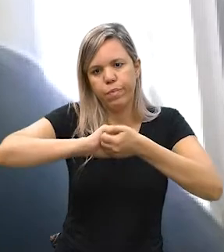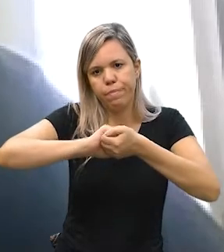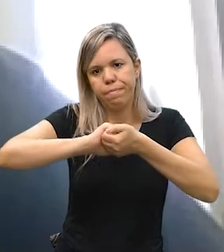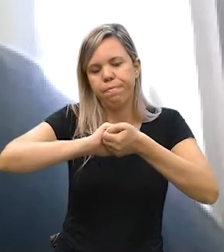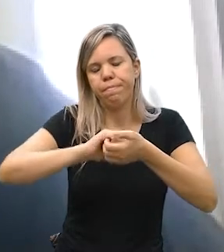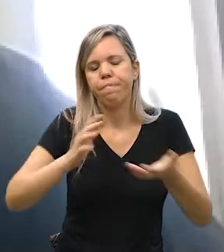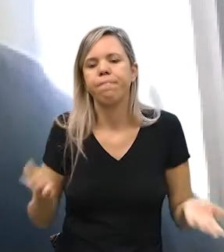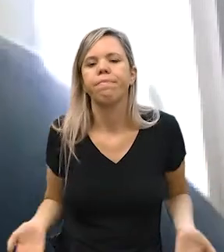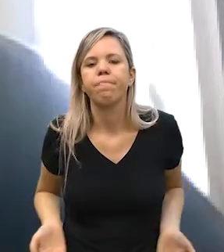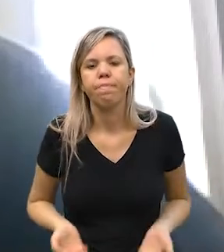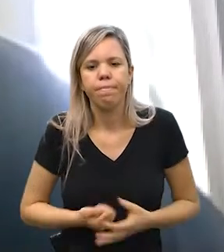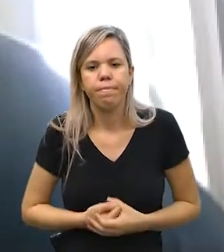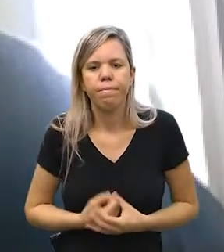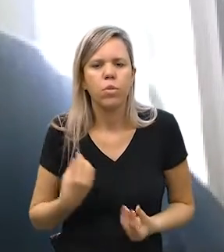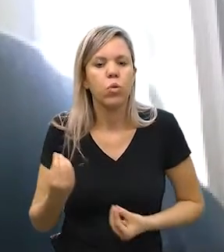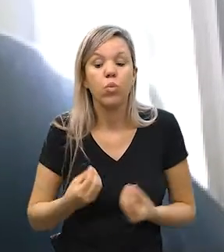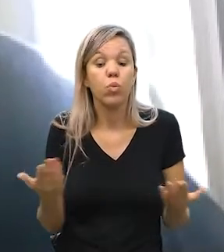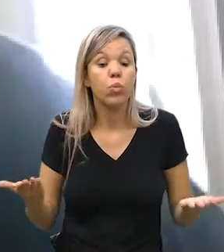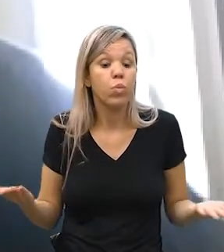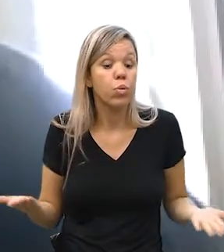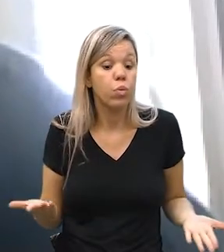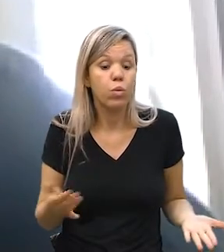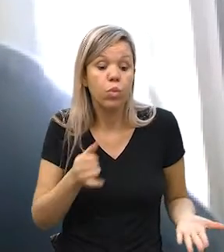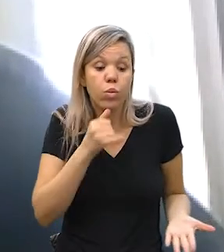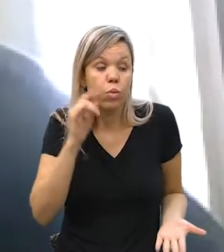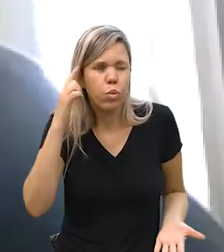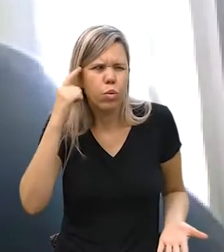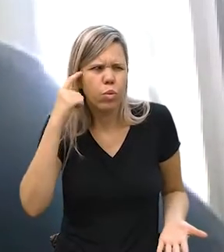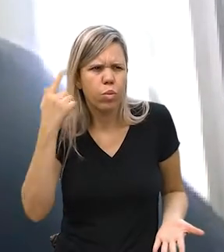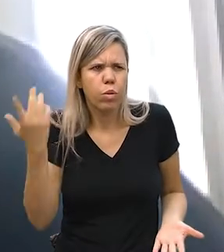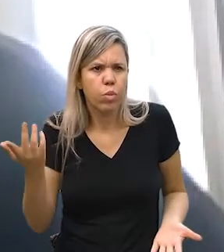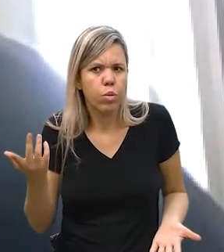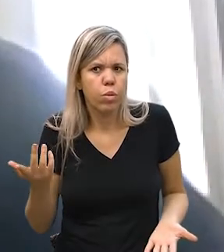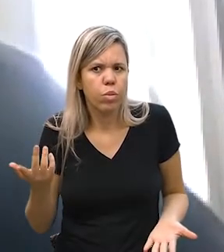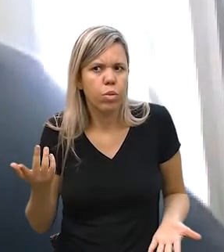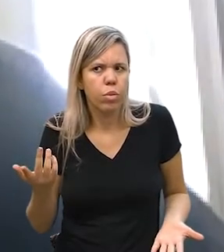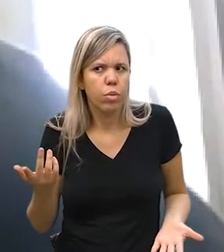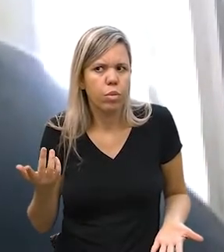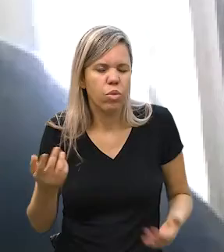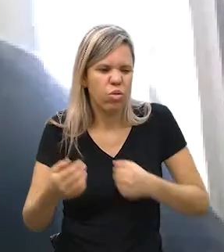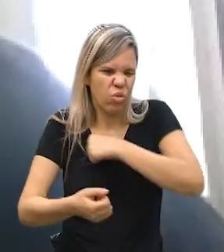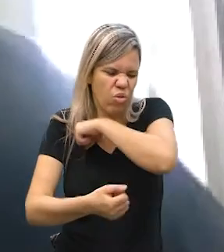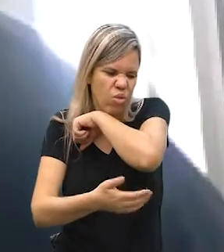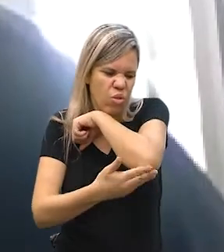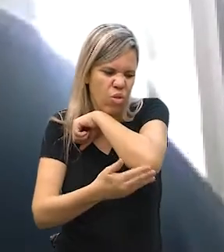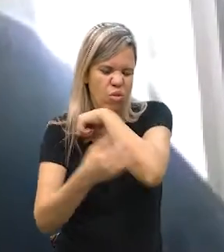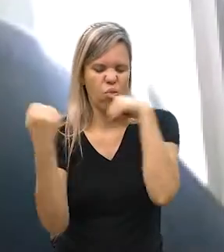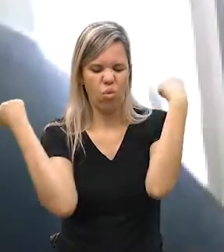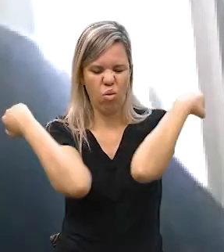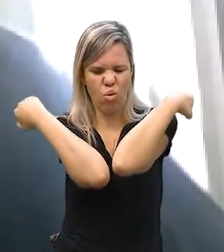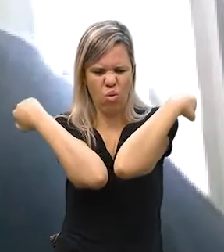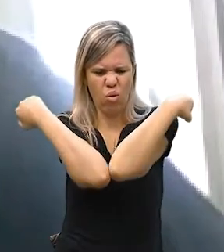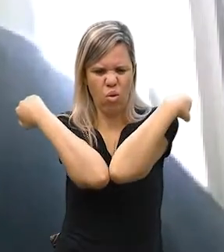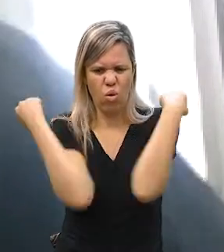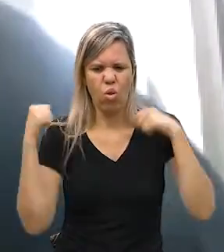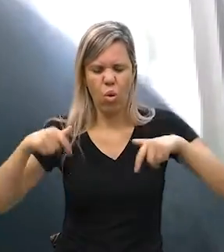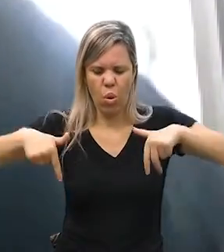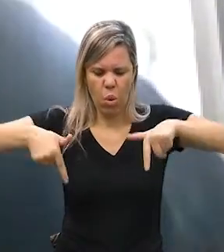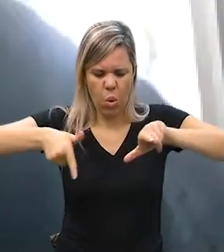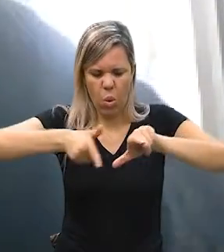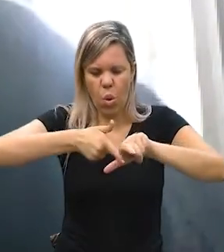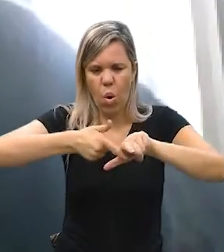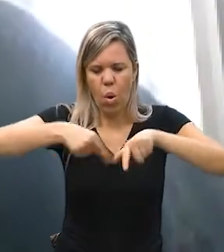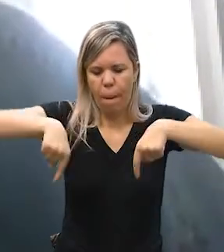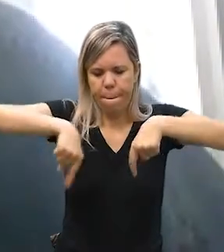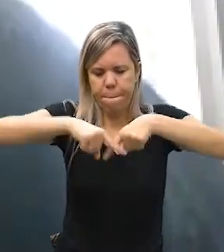mão. Como seria hoje, ele pensou? Cotovelo? Batida de pé ou